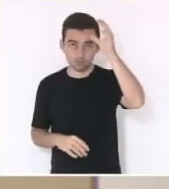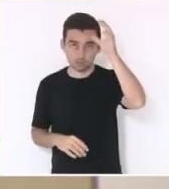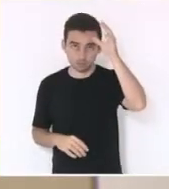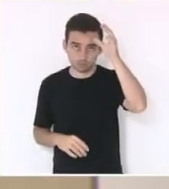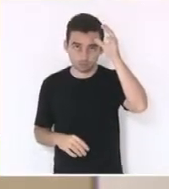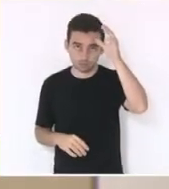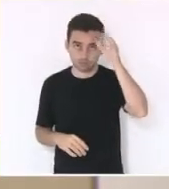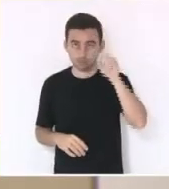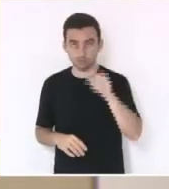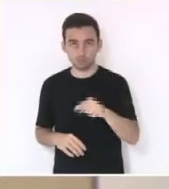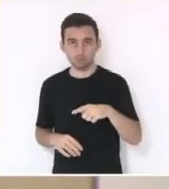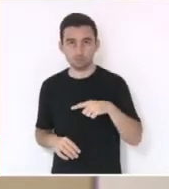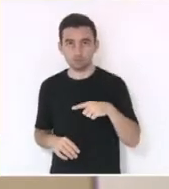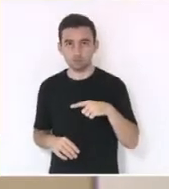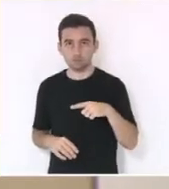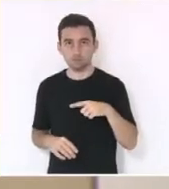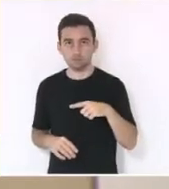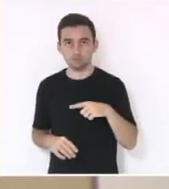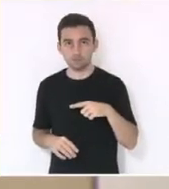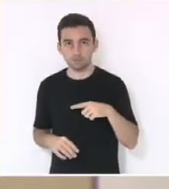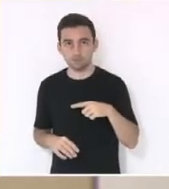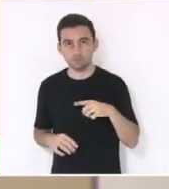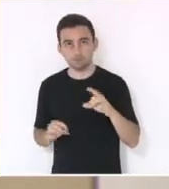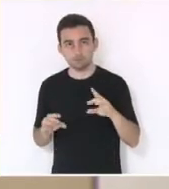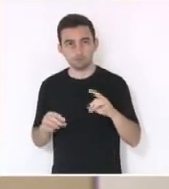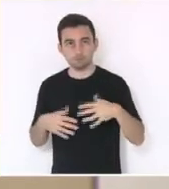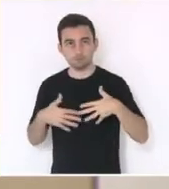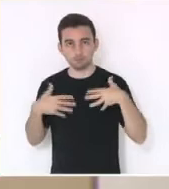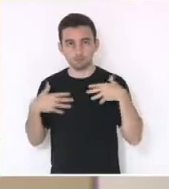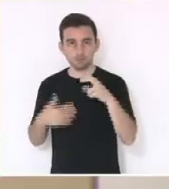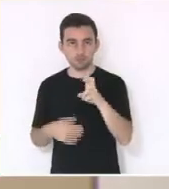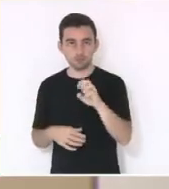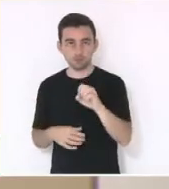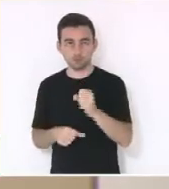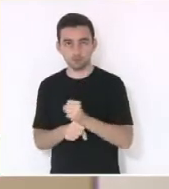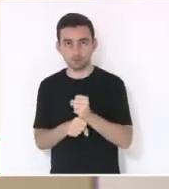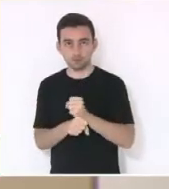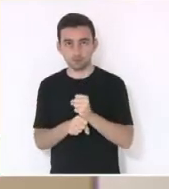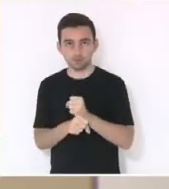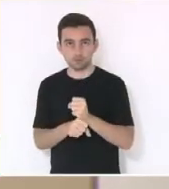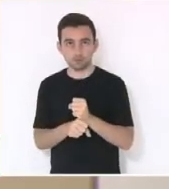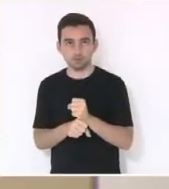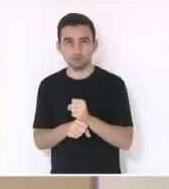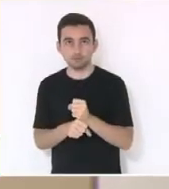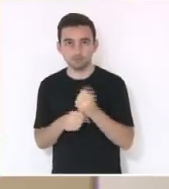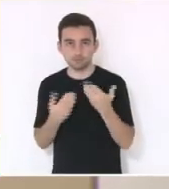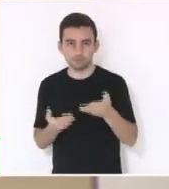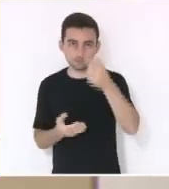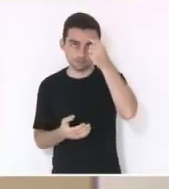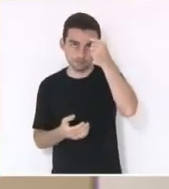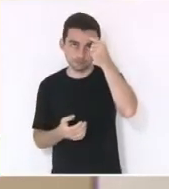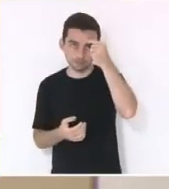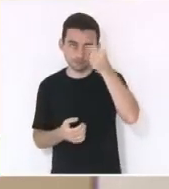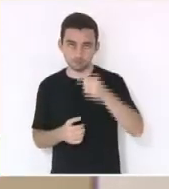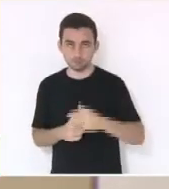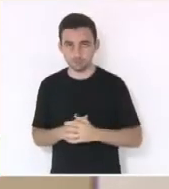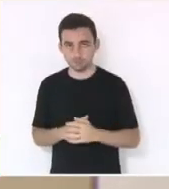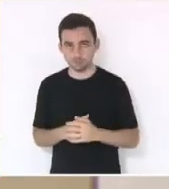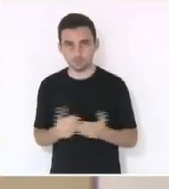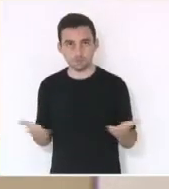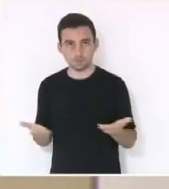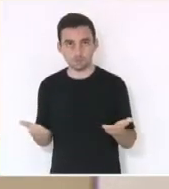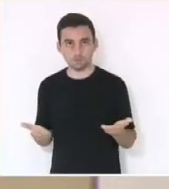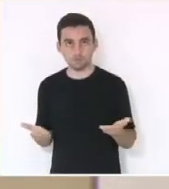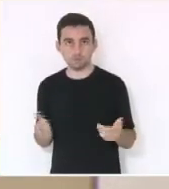será feita essa brilhante homenagem de 50 anos à FUGRE, atual Universidade